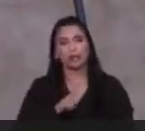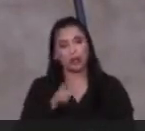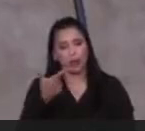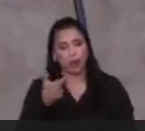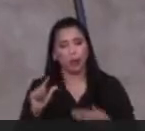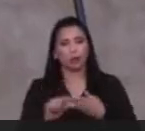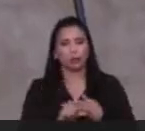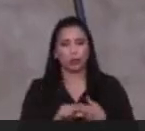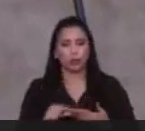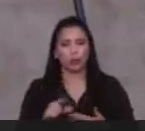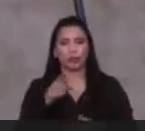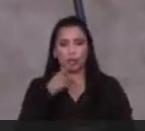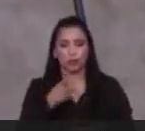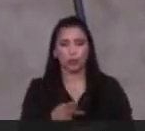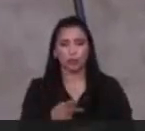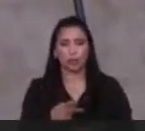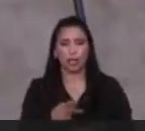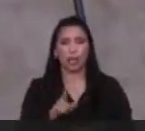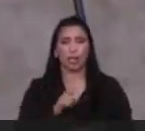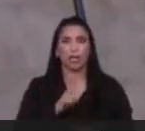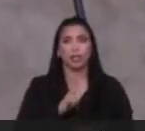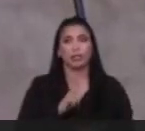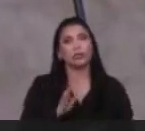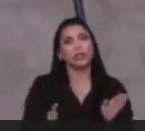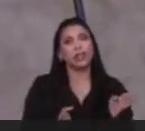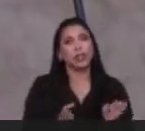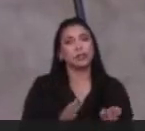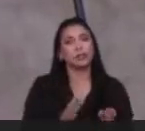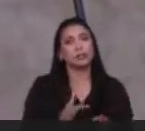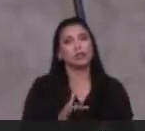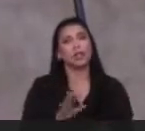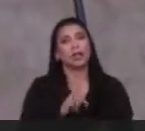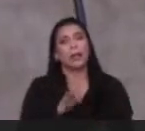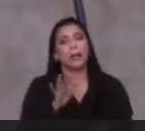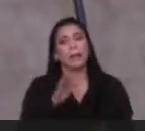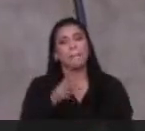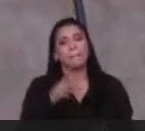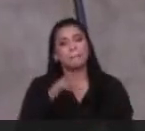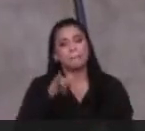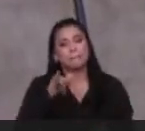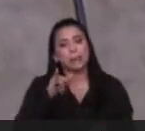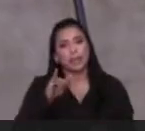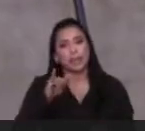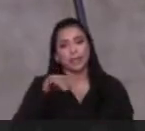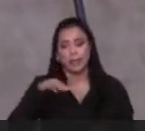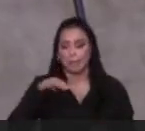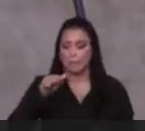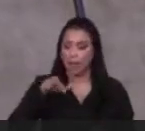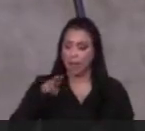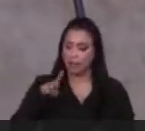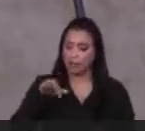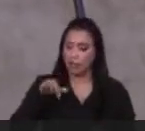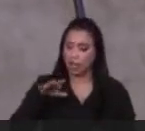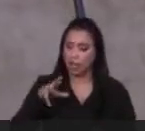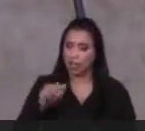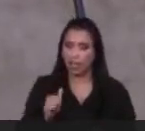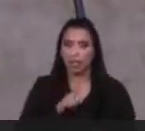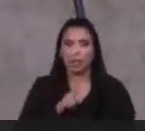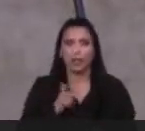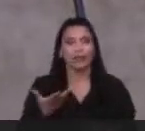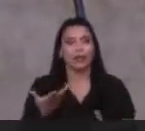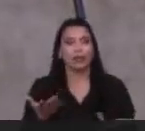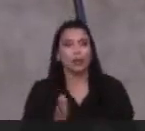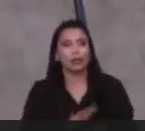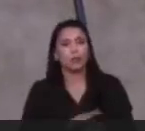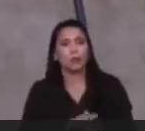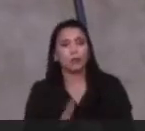até cogitar do ciclo entre primaveras, aqui vivido, e que ora se encerra, como um divisor de